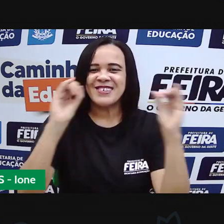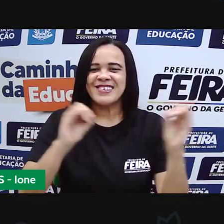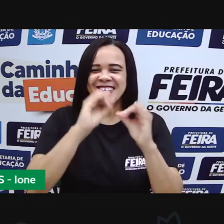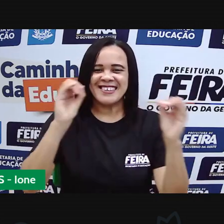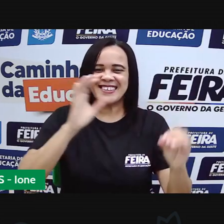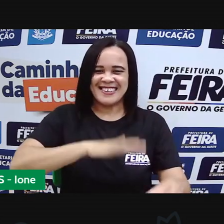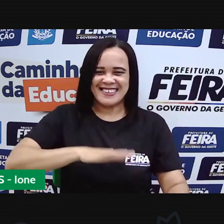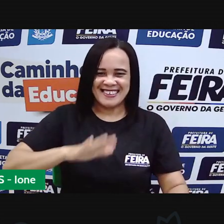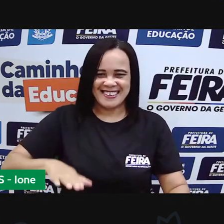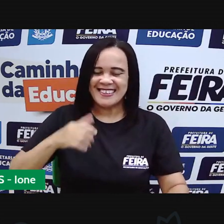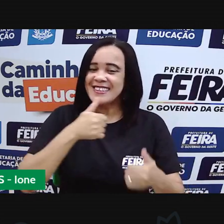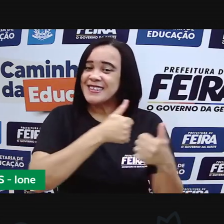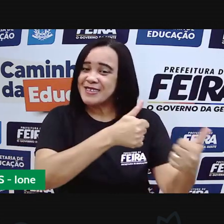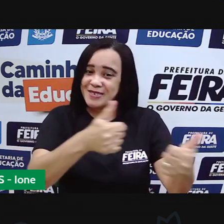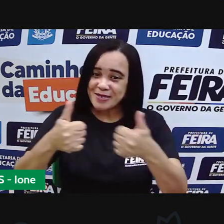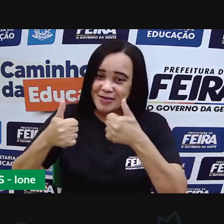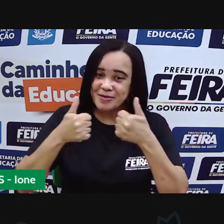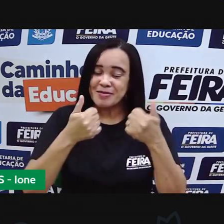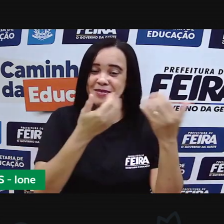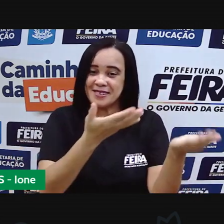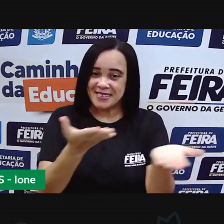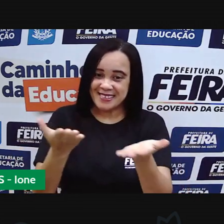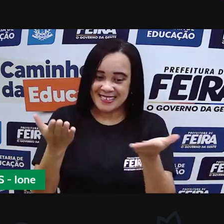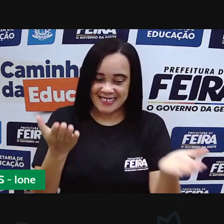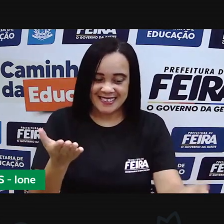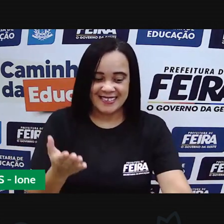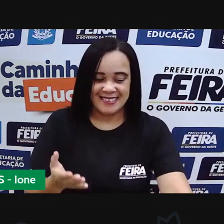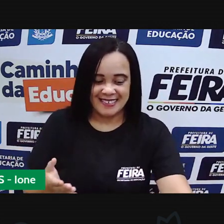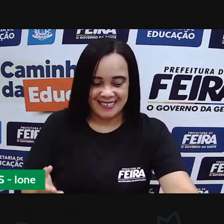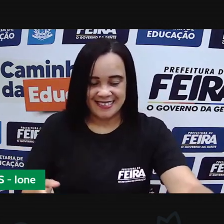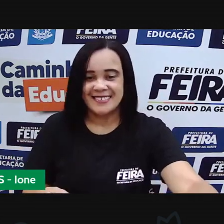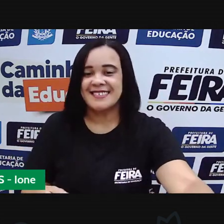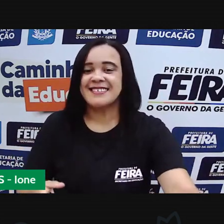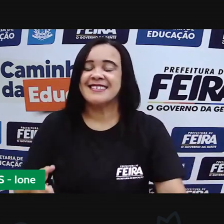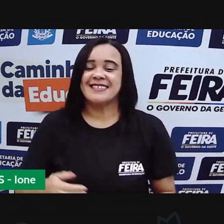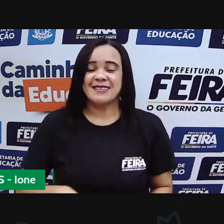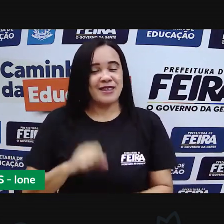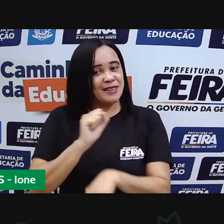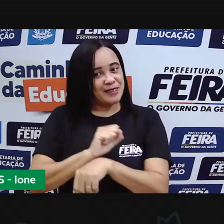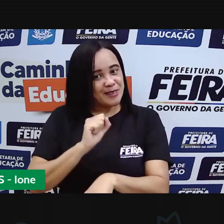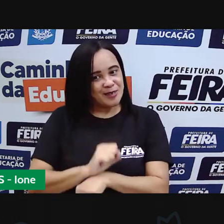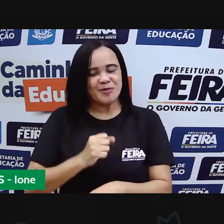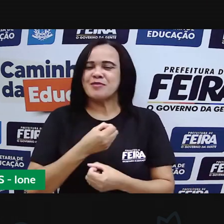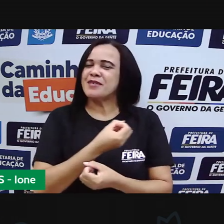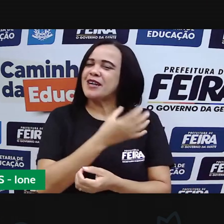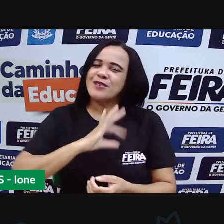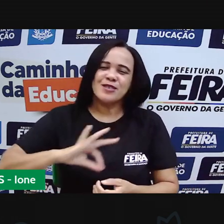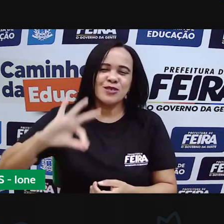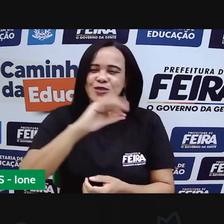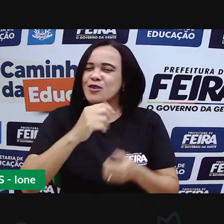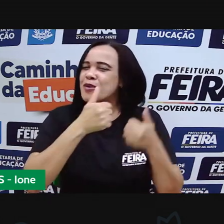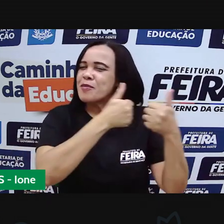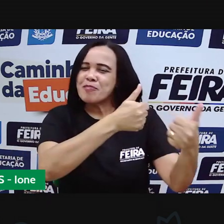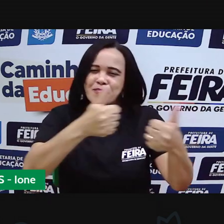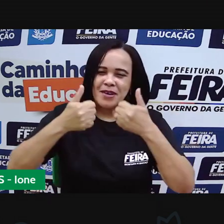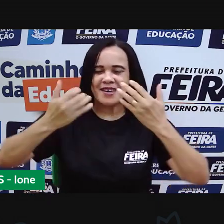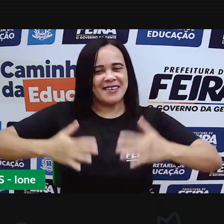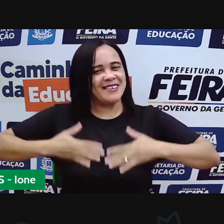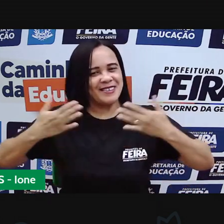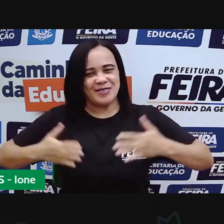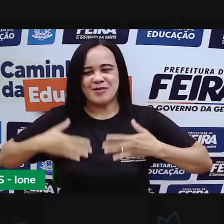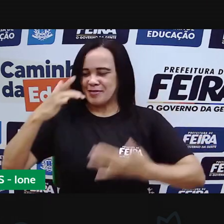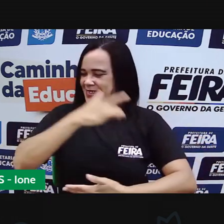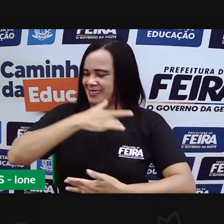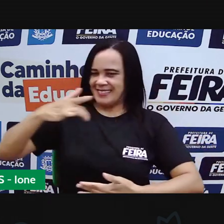avançados. Tudo bem? Espero que vocês estejam muito bem de saúde e animados para começar mais um momento